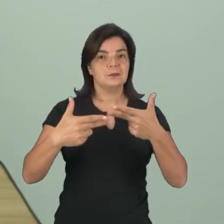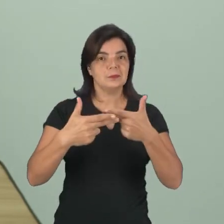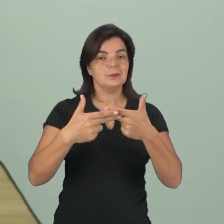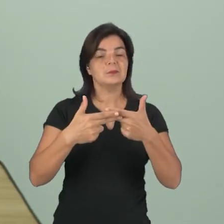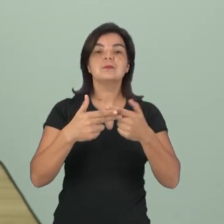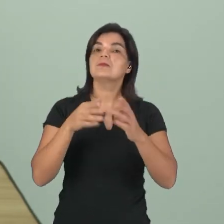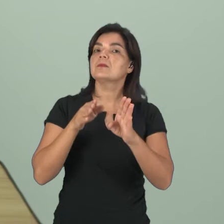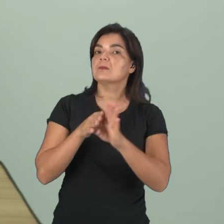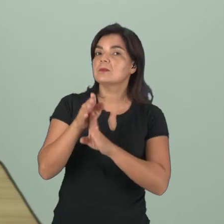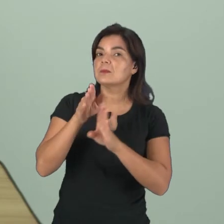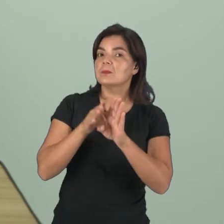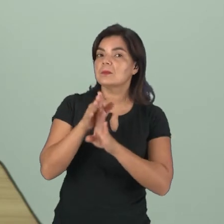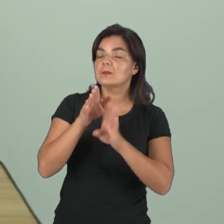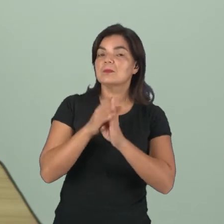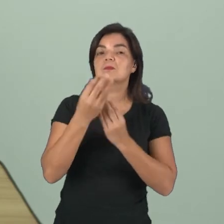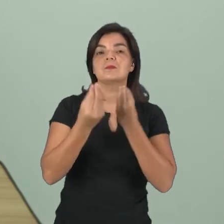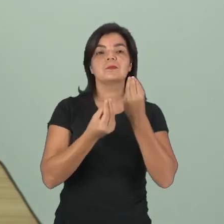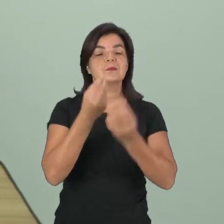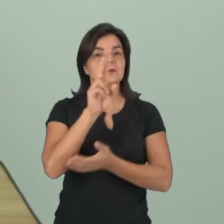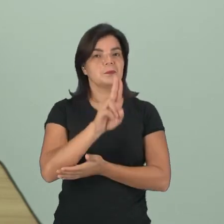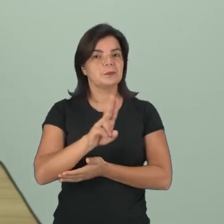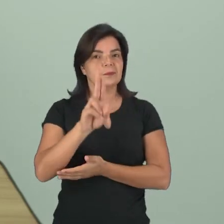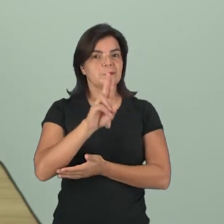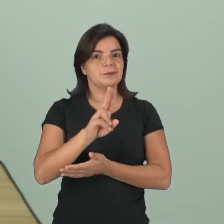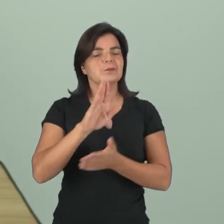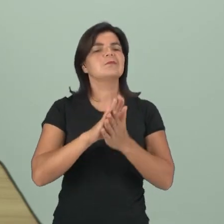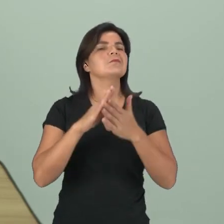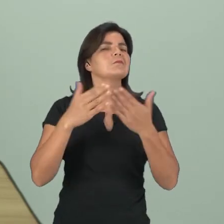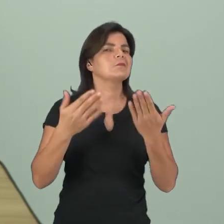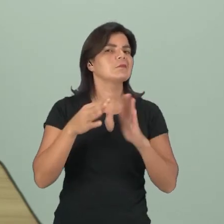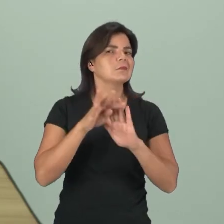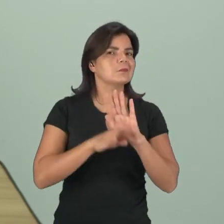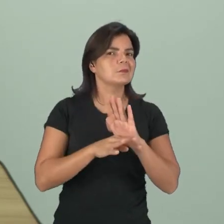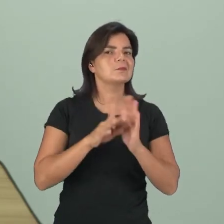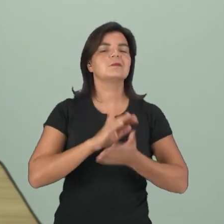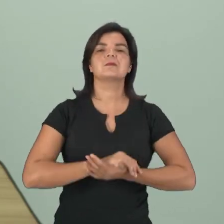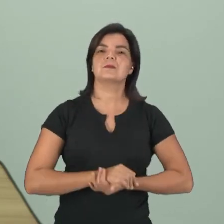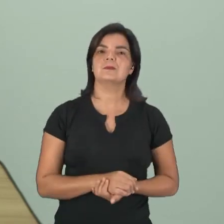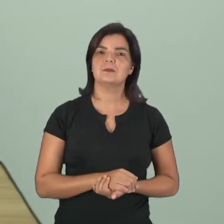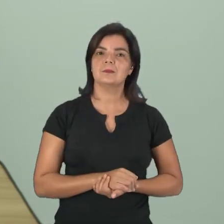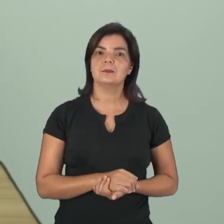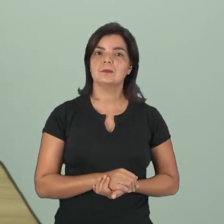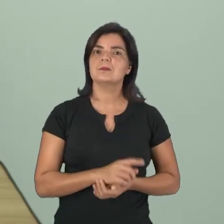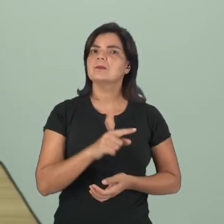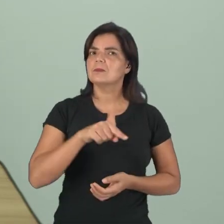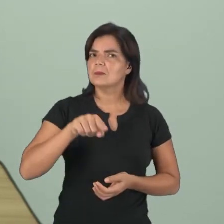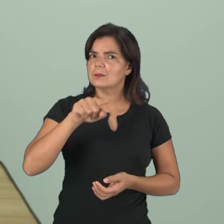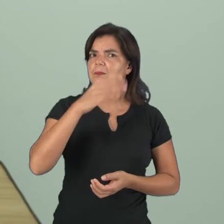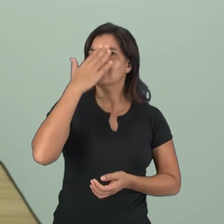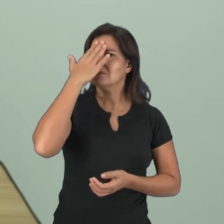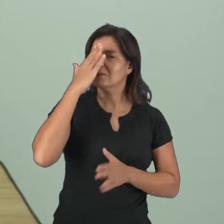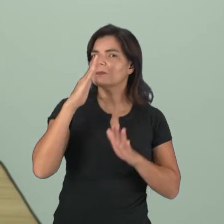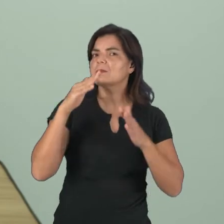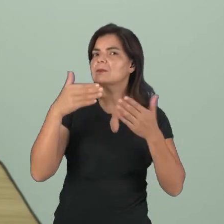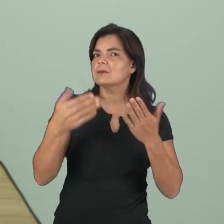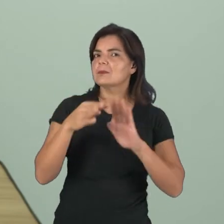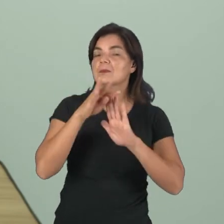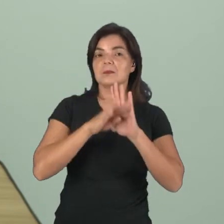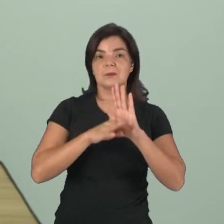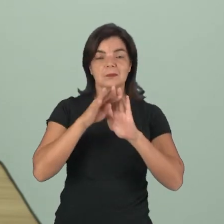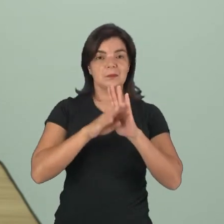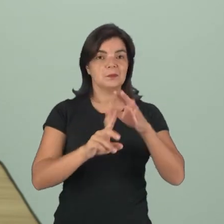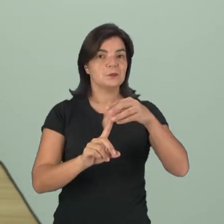e instruir como usá-lo. Qual é o texto? Alguém sabe qual é o texto que